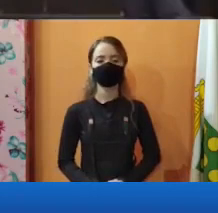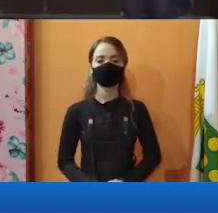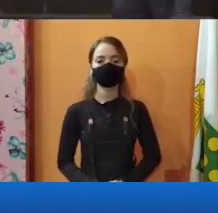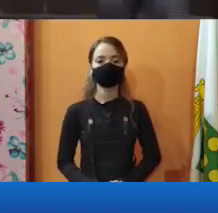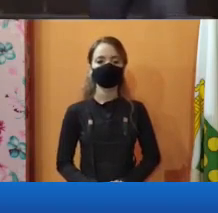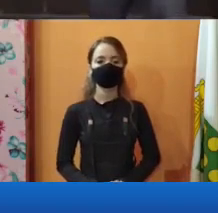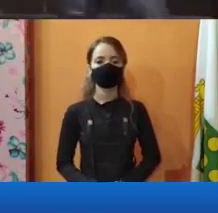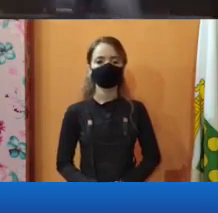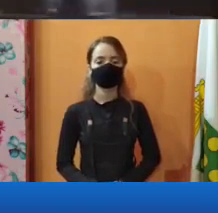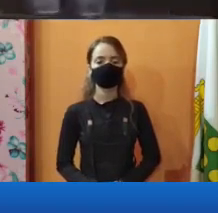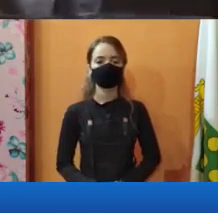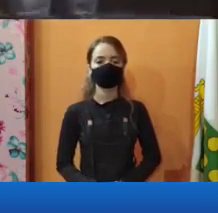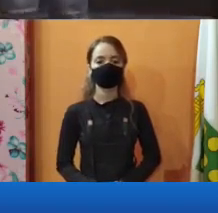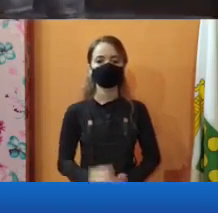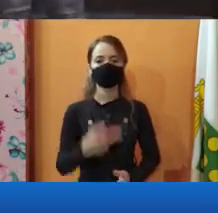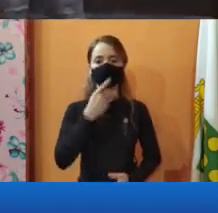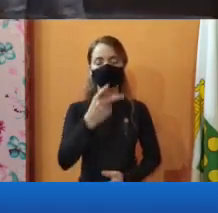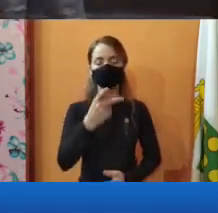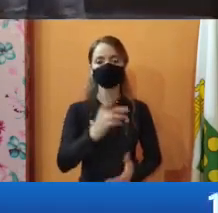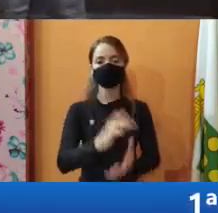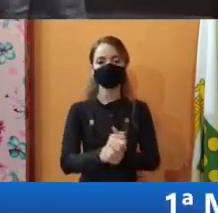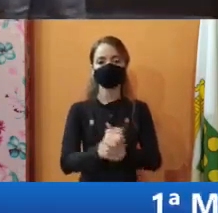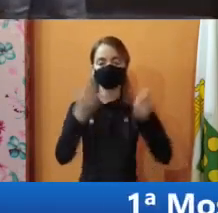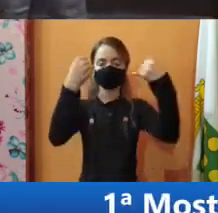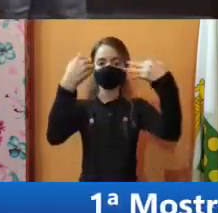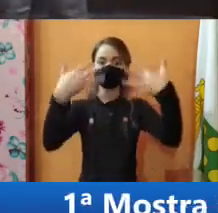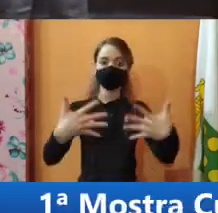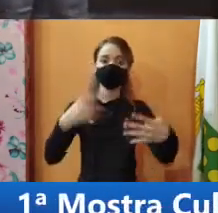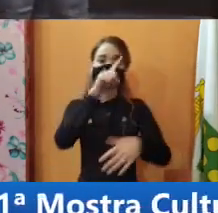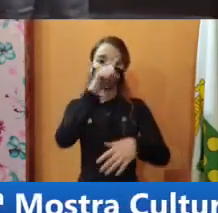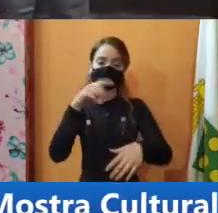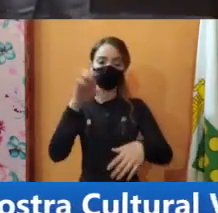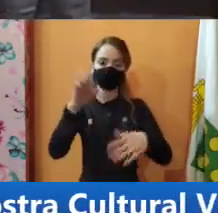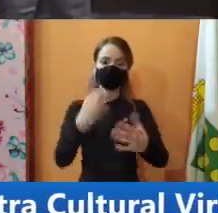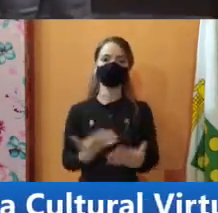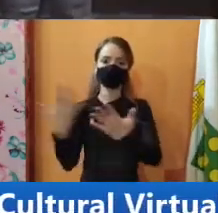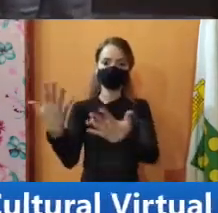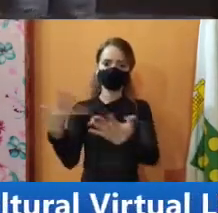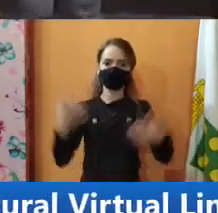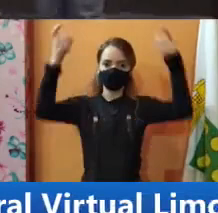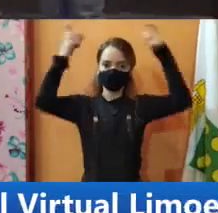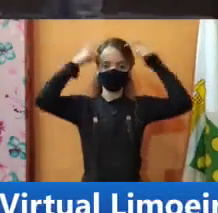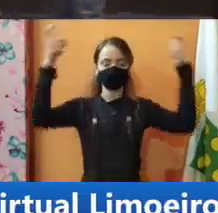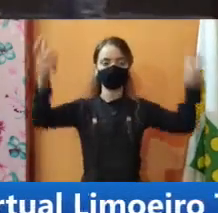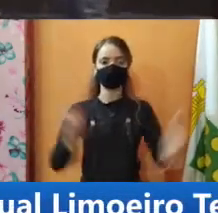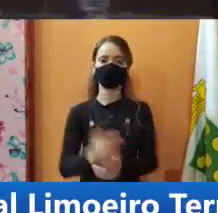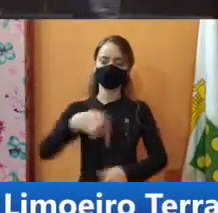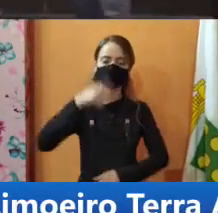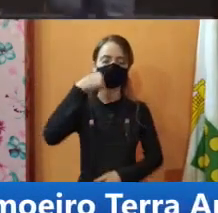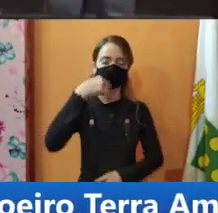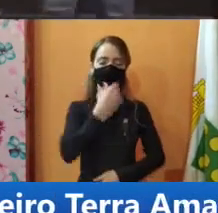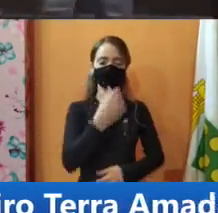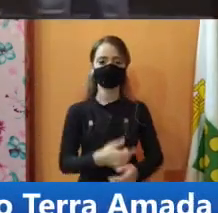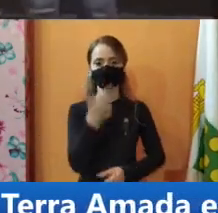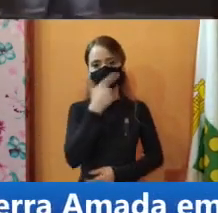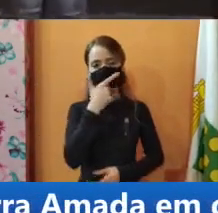Teté. Ele disse que se a rainha Elizabeth viesse a Limoeiro, é Zé de Teté que ia receber a rainha. Eita!